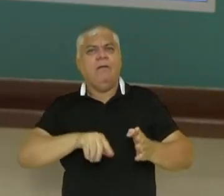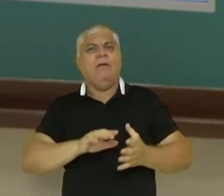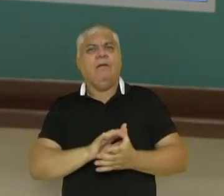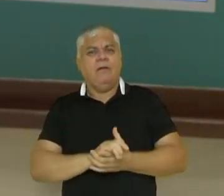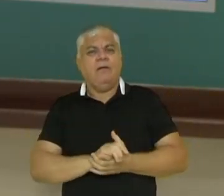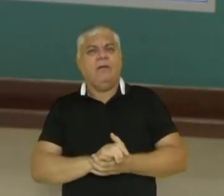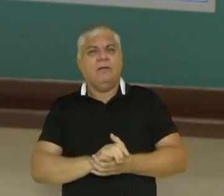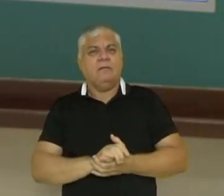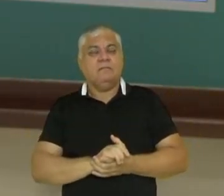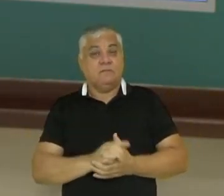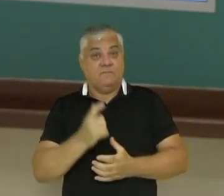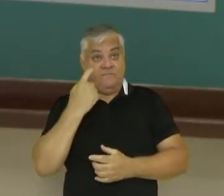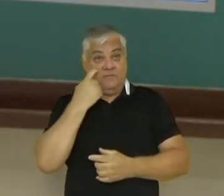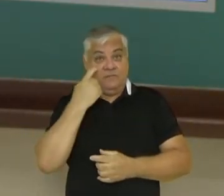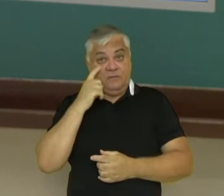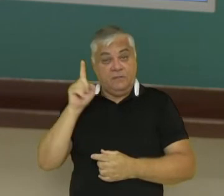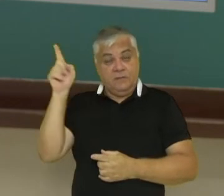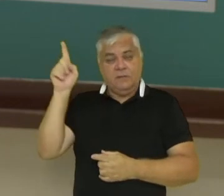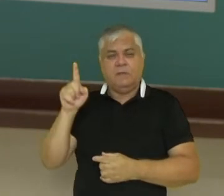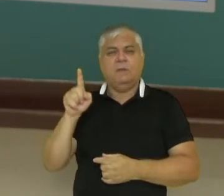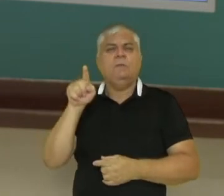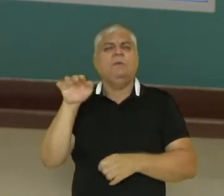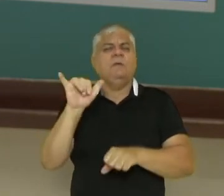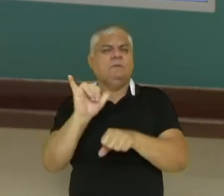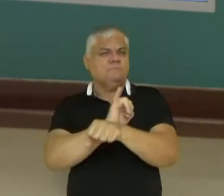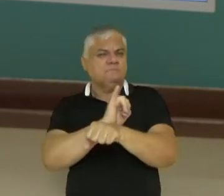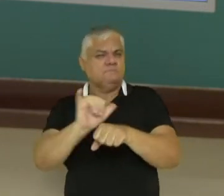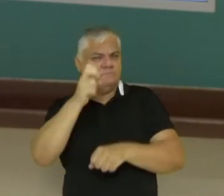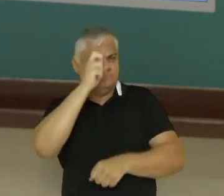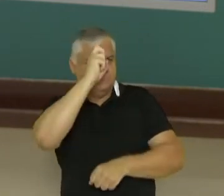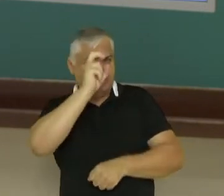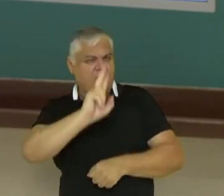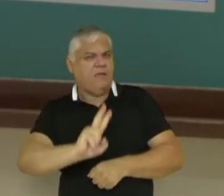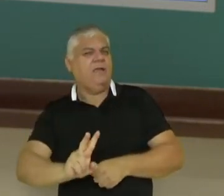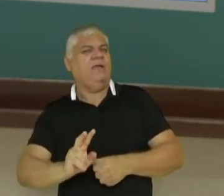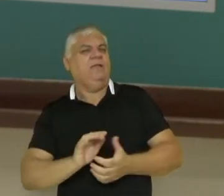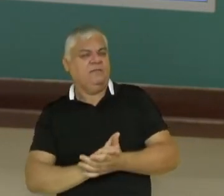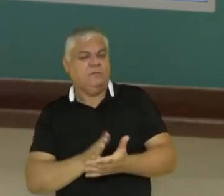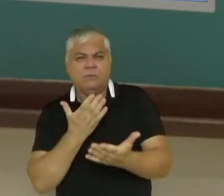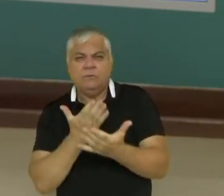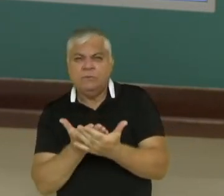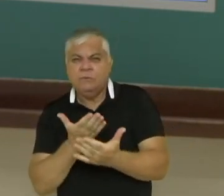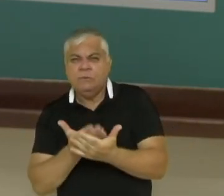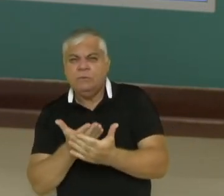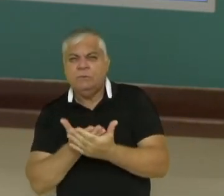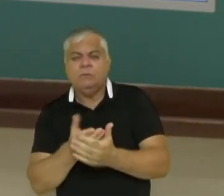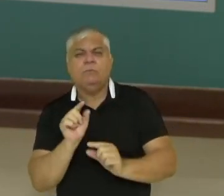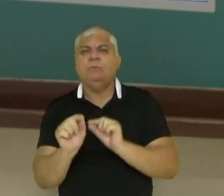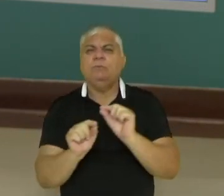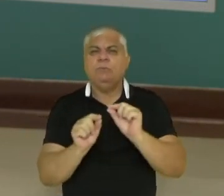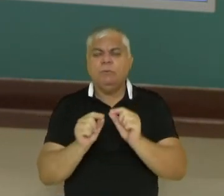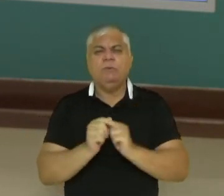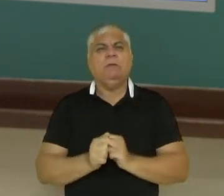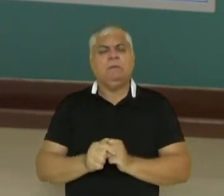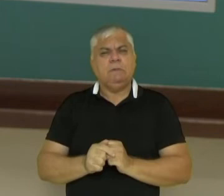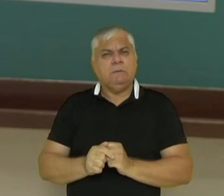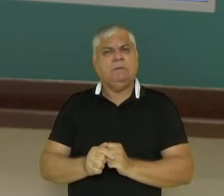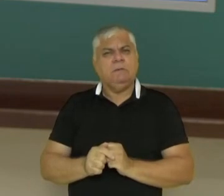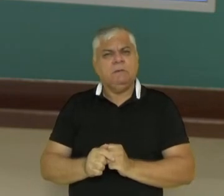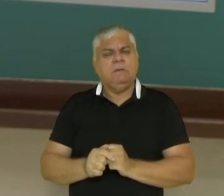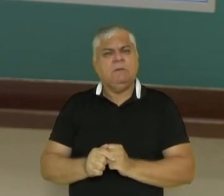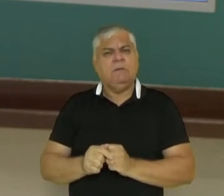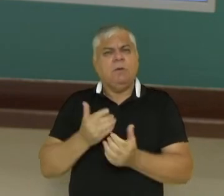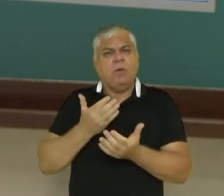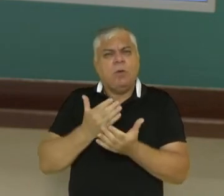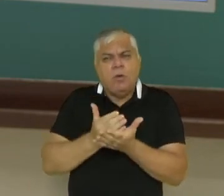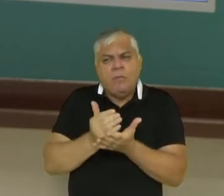Ó? Eu quero que vocês observem aqui qual era a malandragem do cara. Né, se você for pesquisar essa história, é bem interessante. Né? Isso tudo